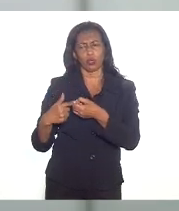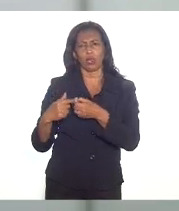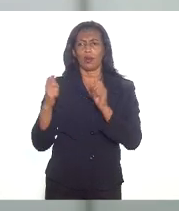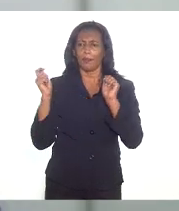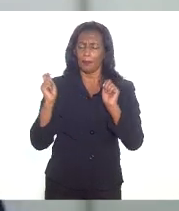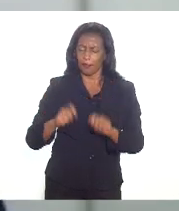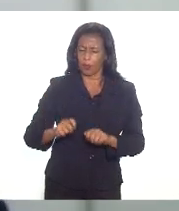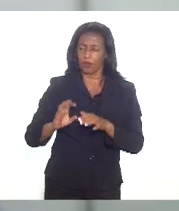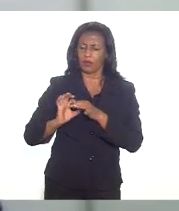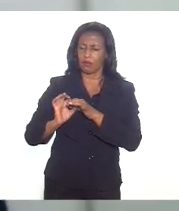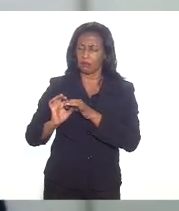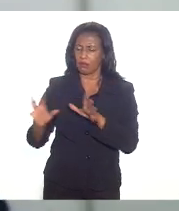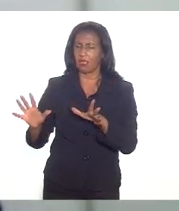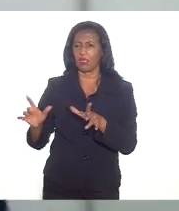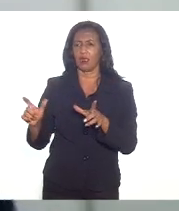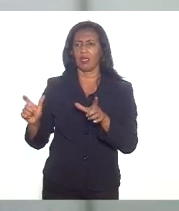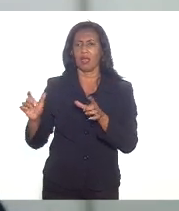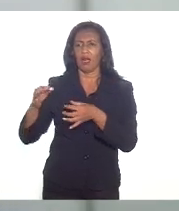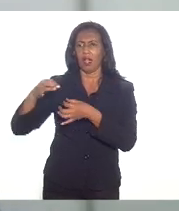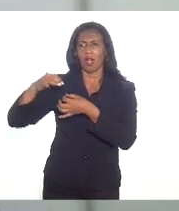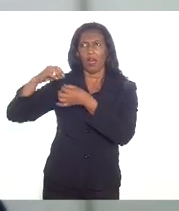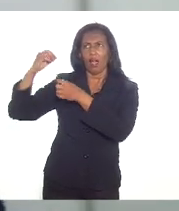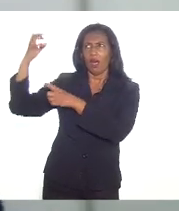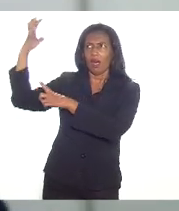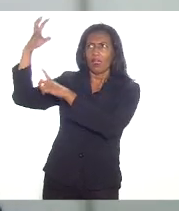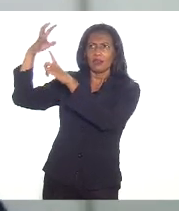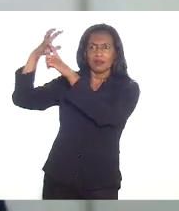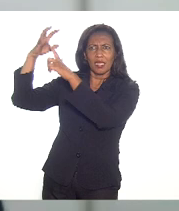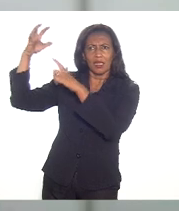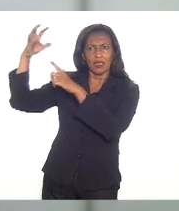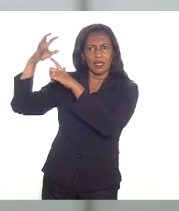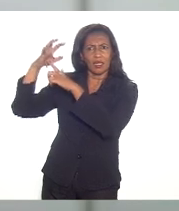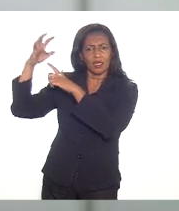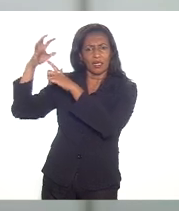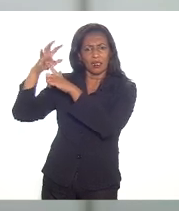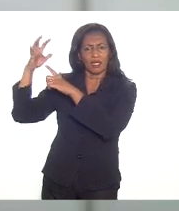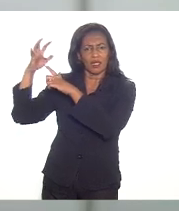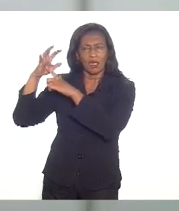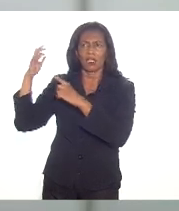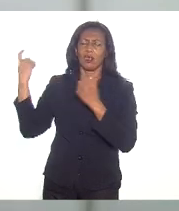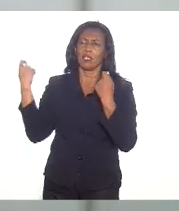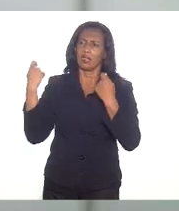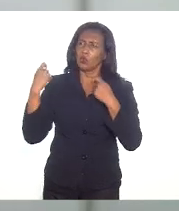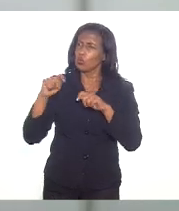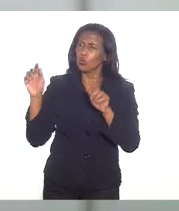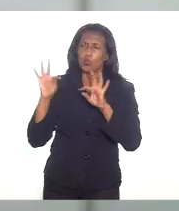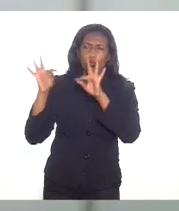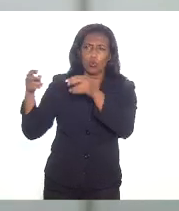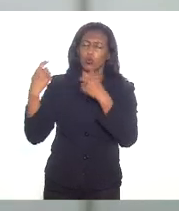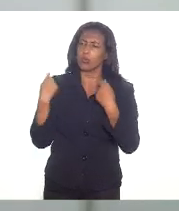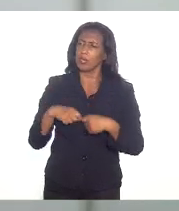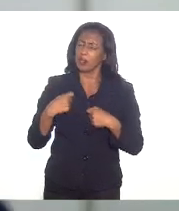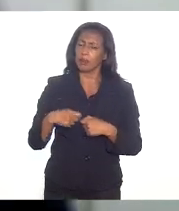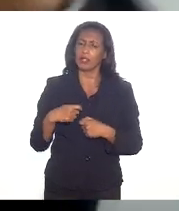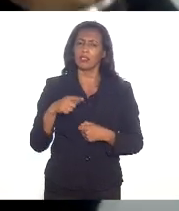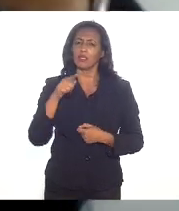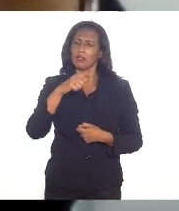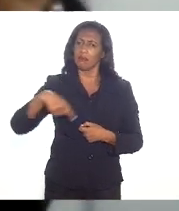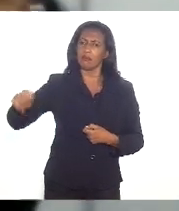licenciar as pequenas antenas, enfim, toda a parafernália, todos os implementos necessários para que você